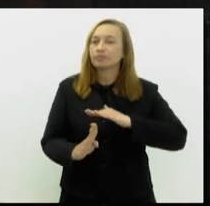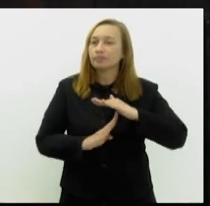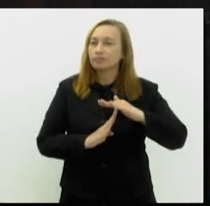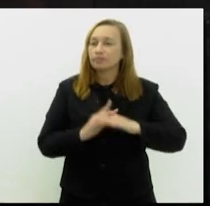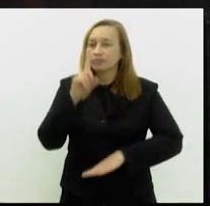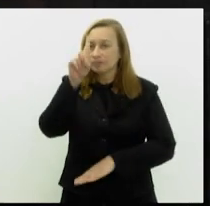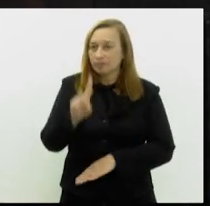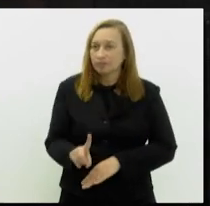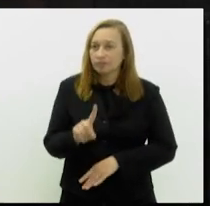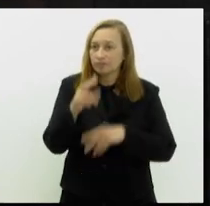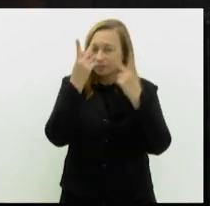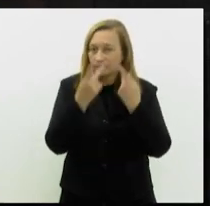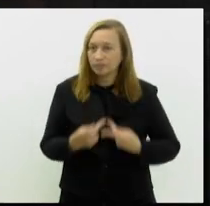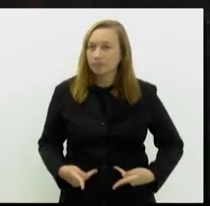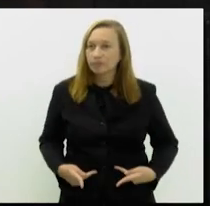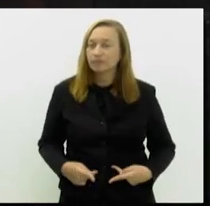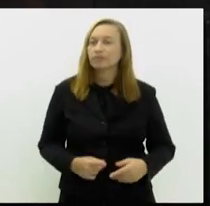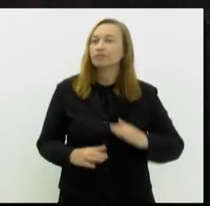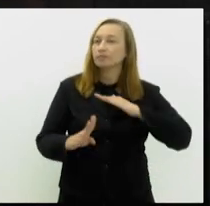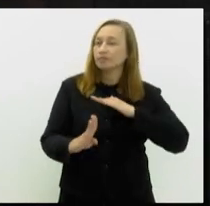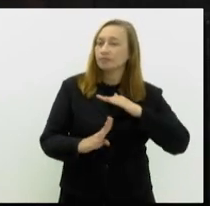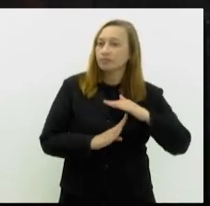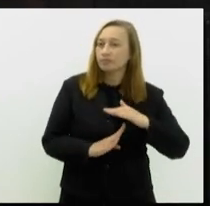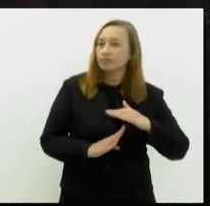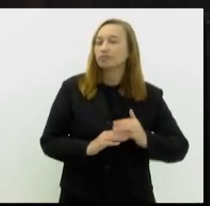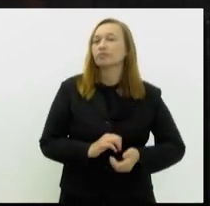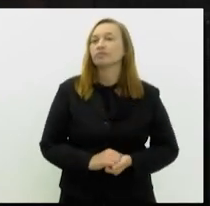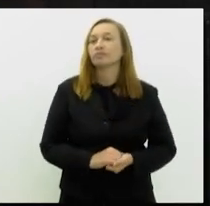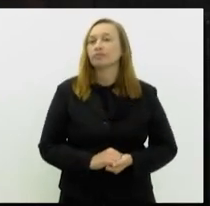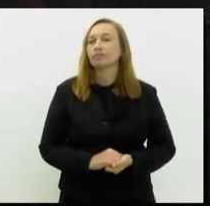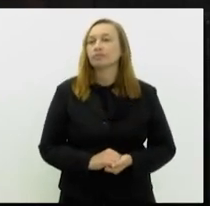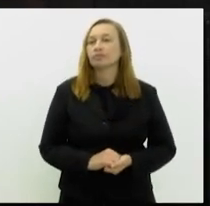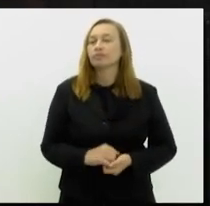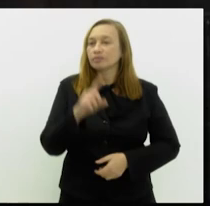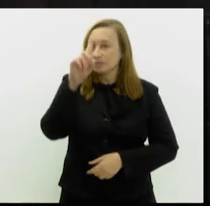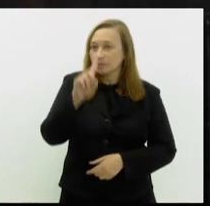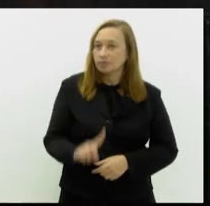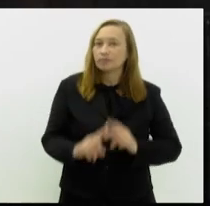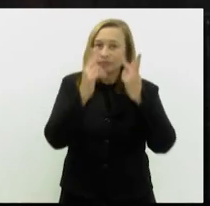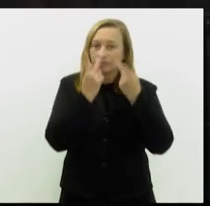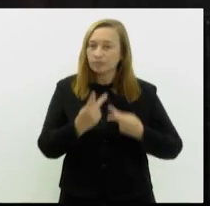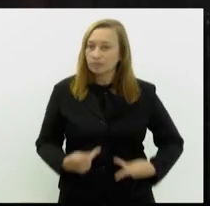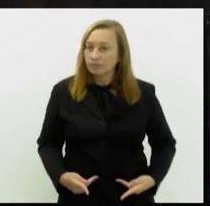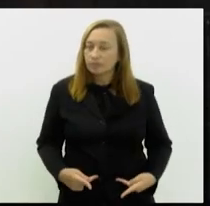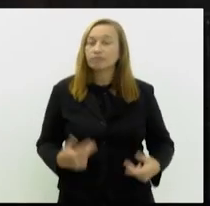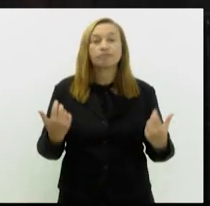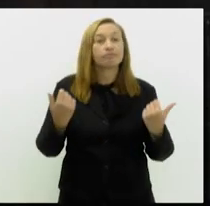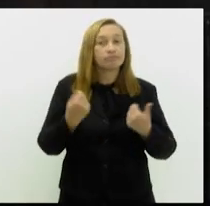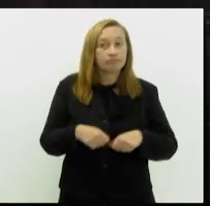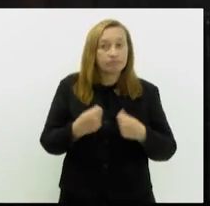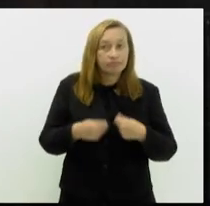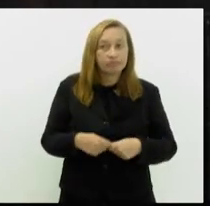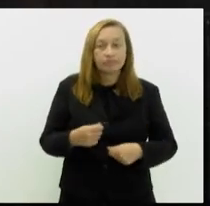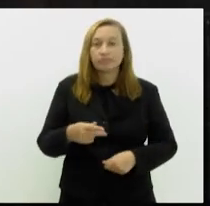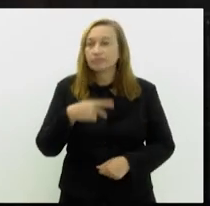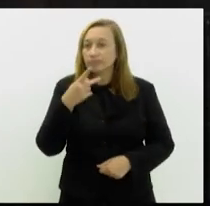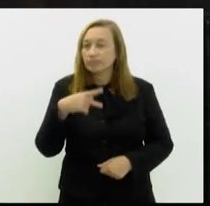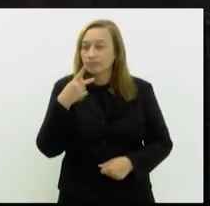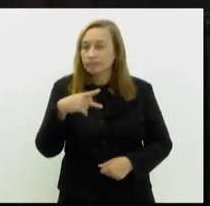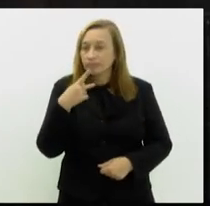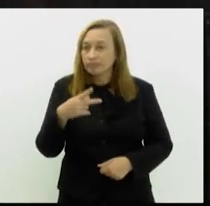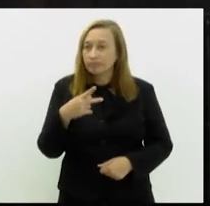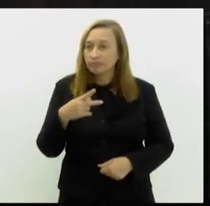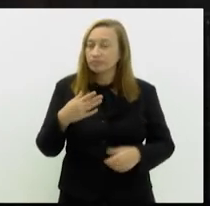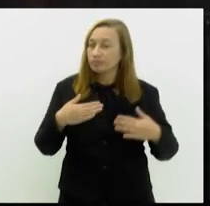um direito humano. Migrar é um direito humano. É necessário reafirmar que